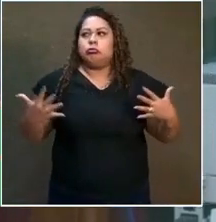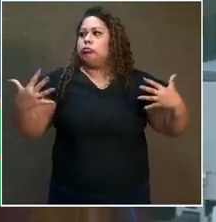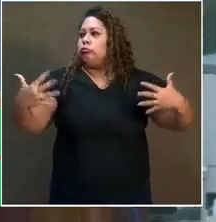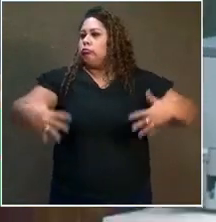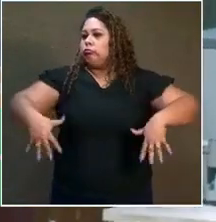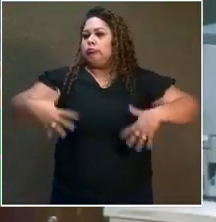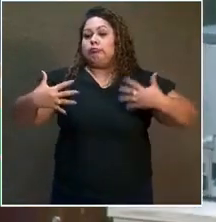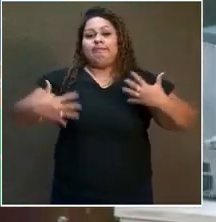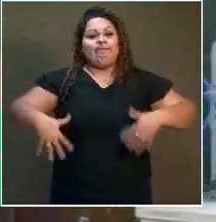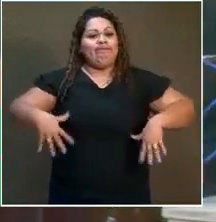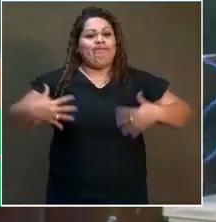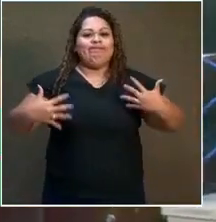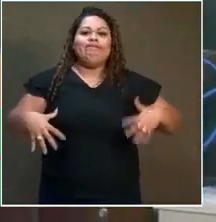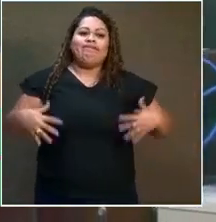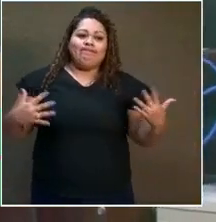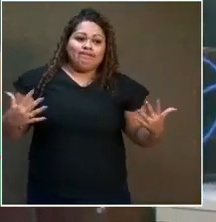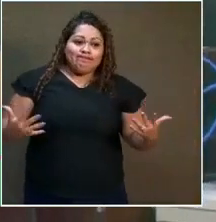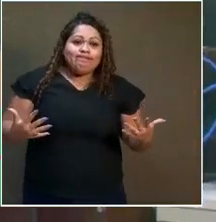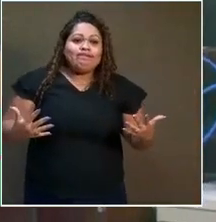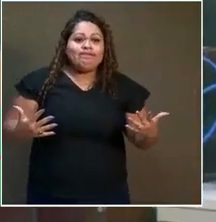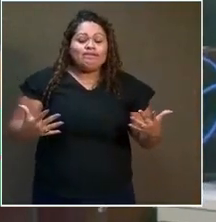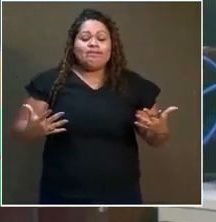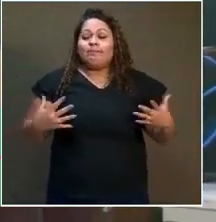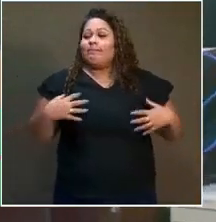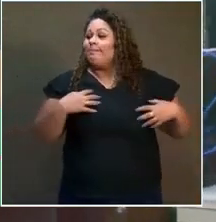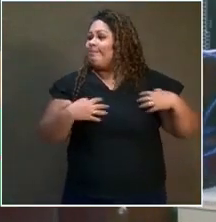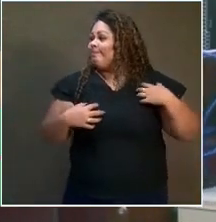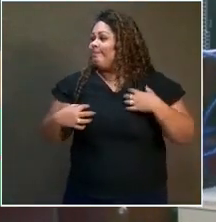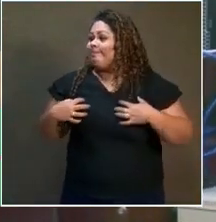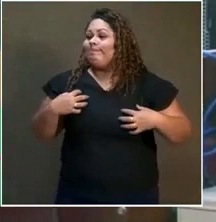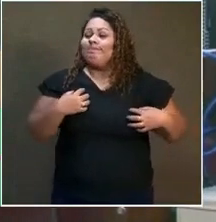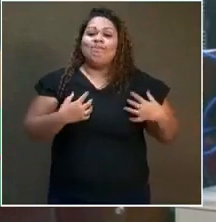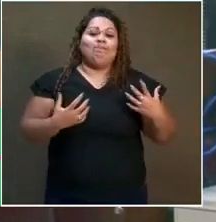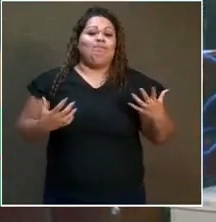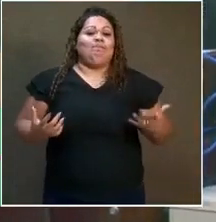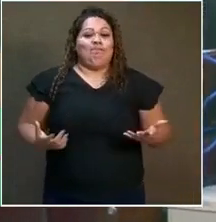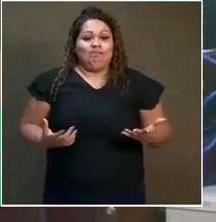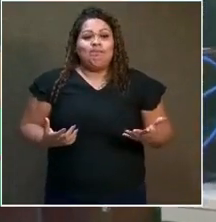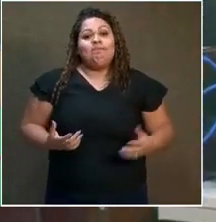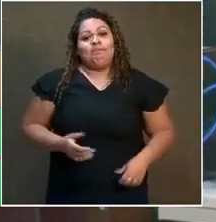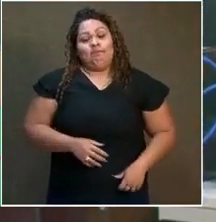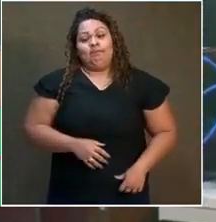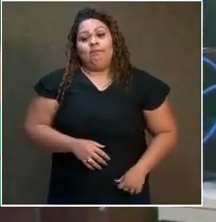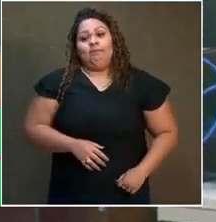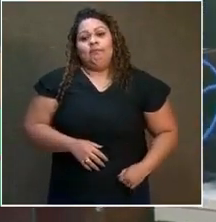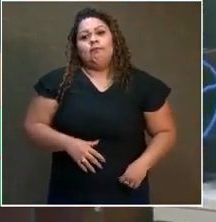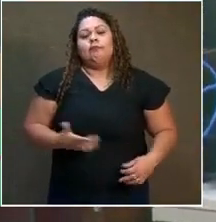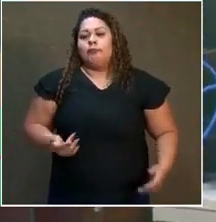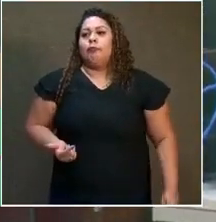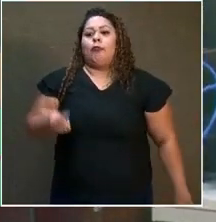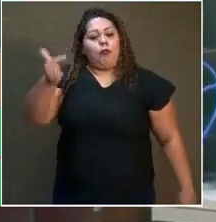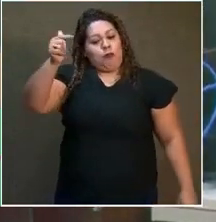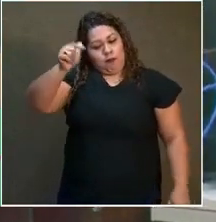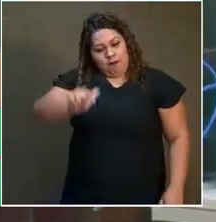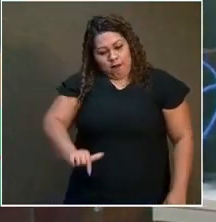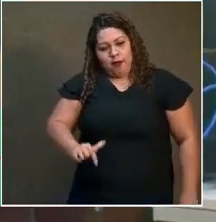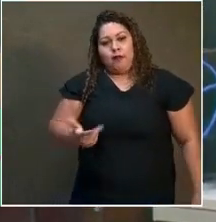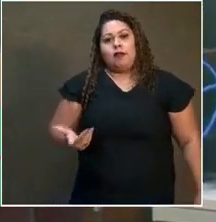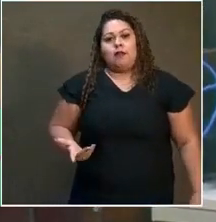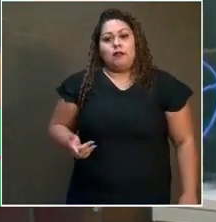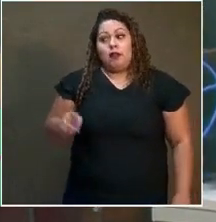Significativa. Significativa perturbação da saúde mental. E volto a repetir com ele,